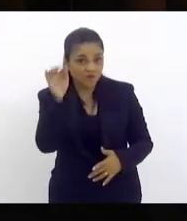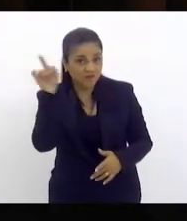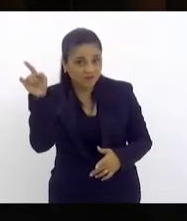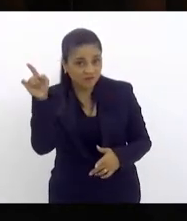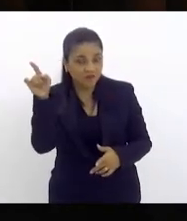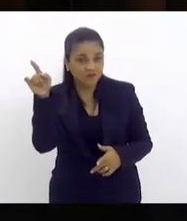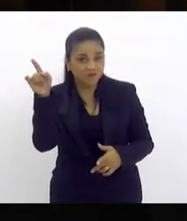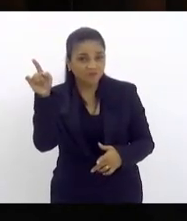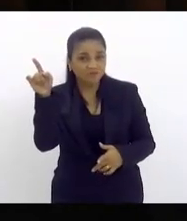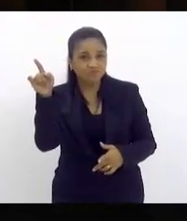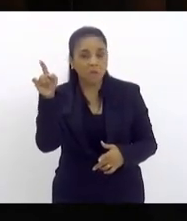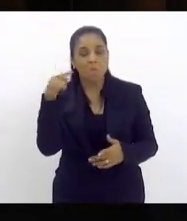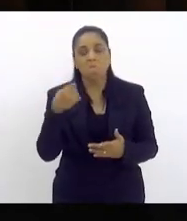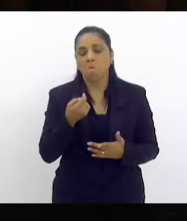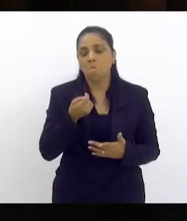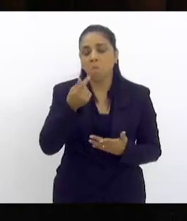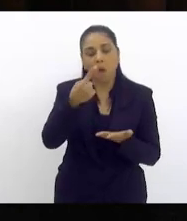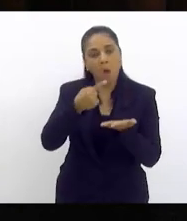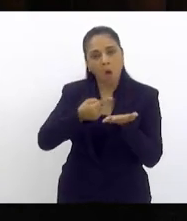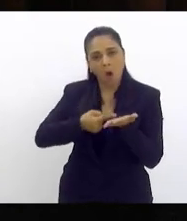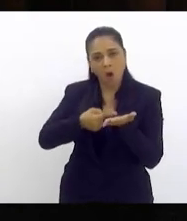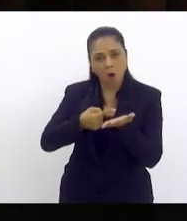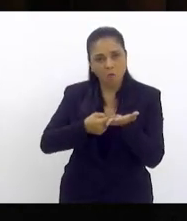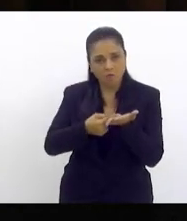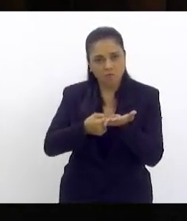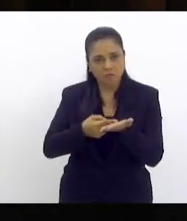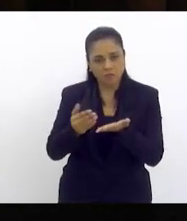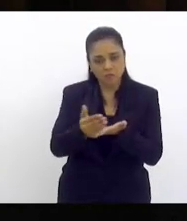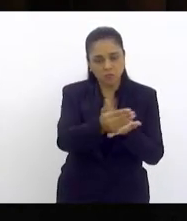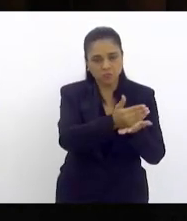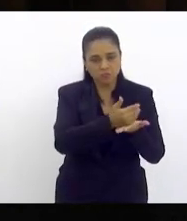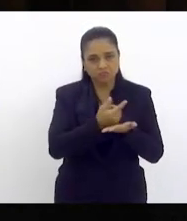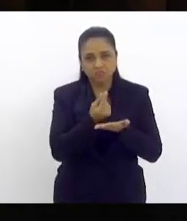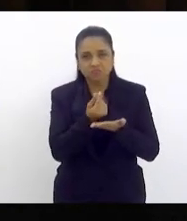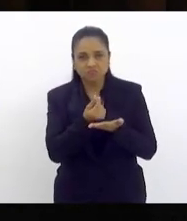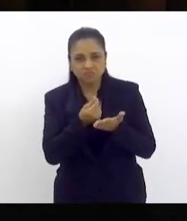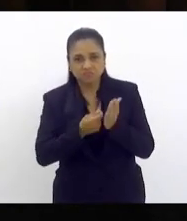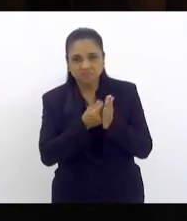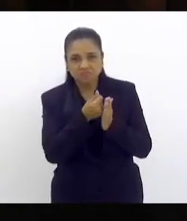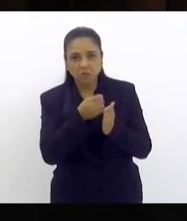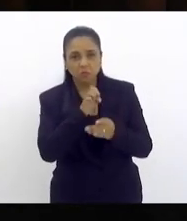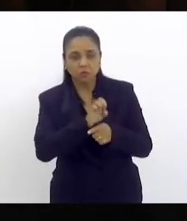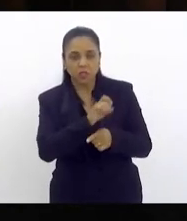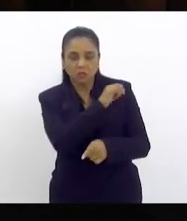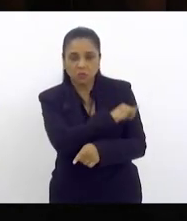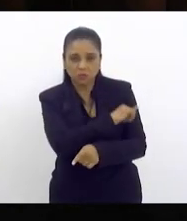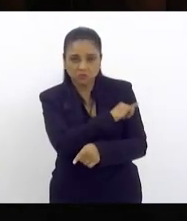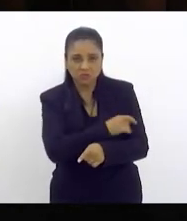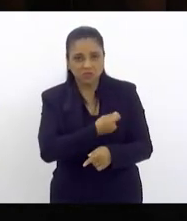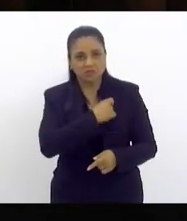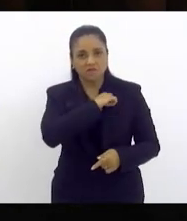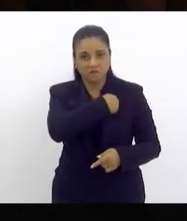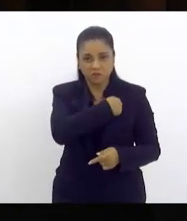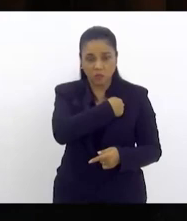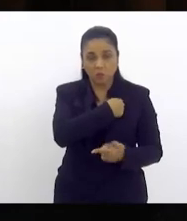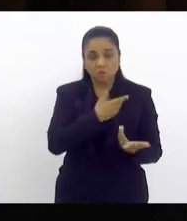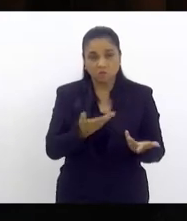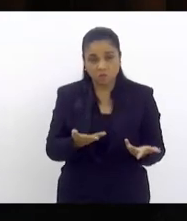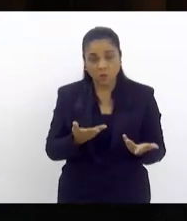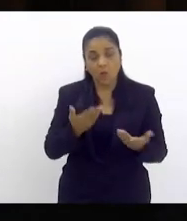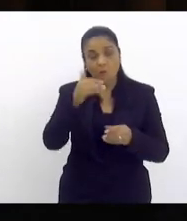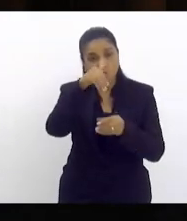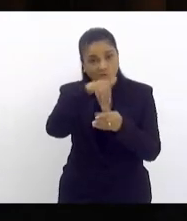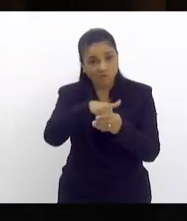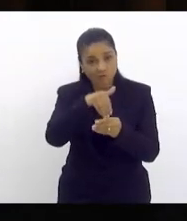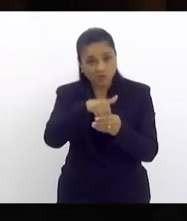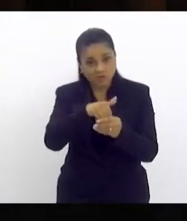pouco compromisso com as finanças do estado do Rio de Janeiro e com a sua situação fiscal. Então, votamos aqui nessa casa,